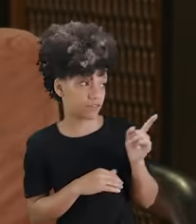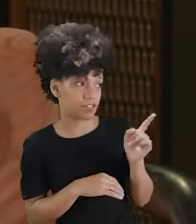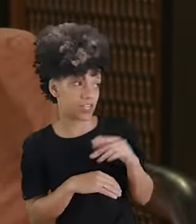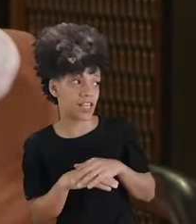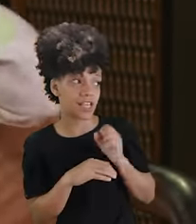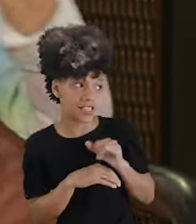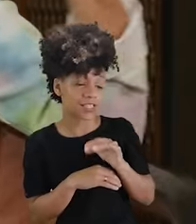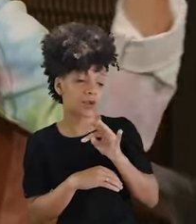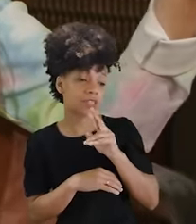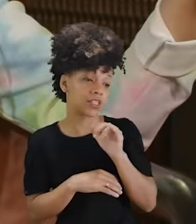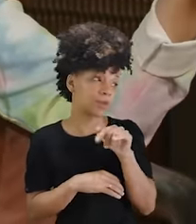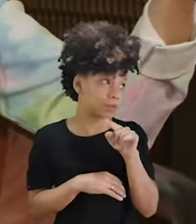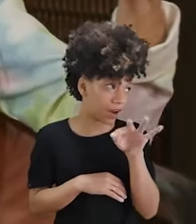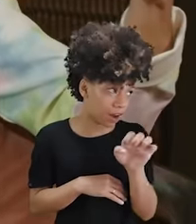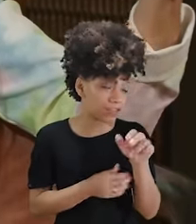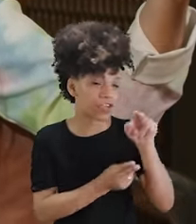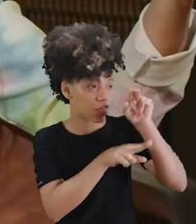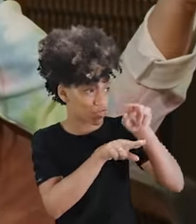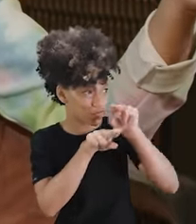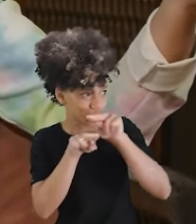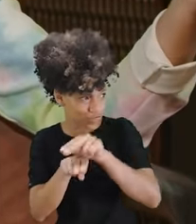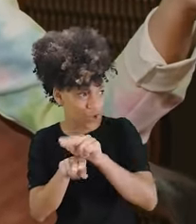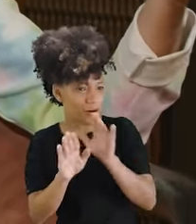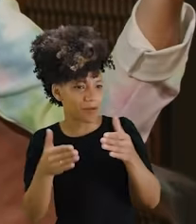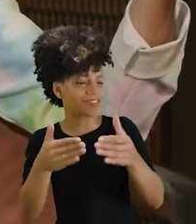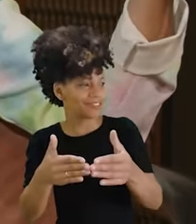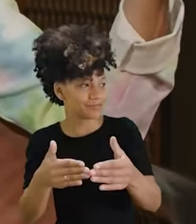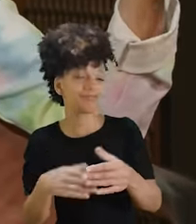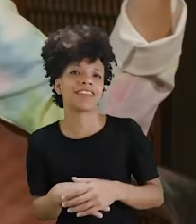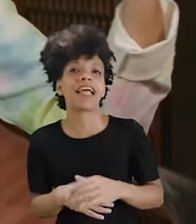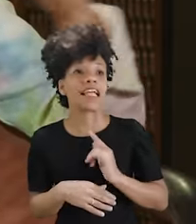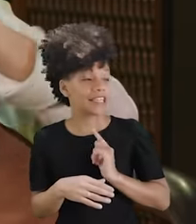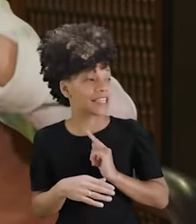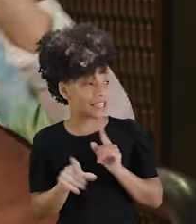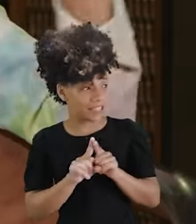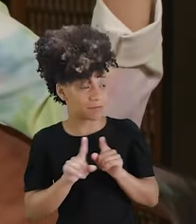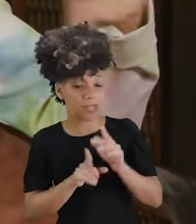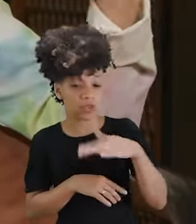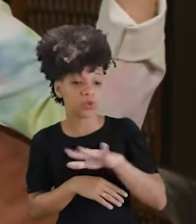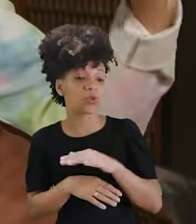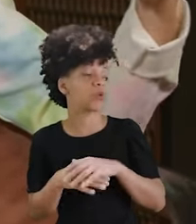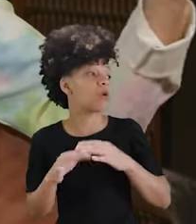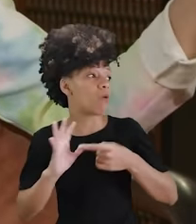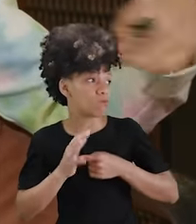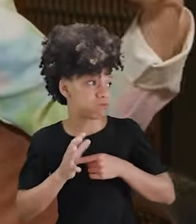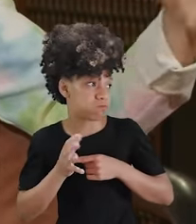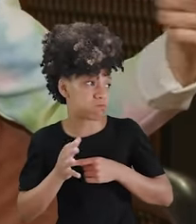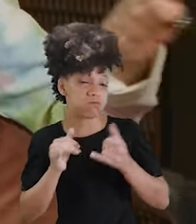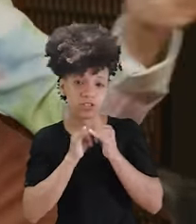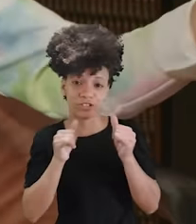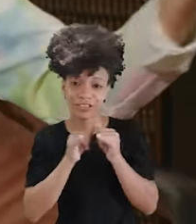esse que você falou nessas passageiros e os tripulantes dormem a Bordo né tem essa coisa do gerador